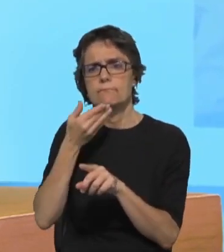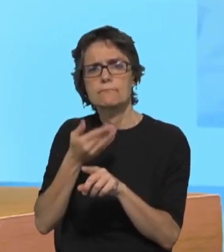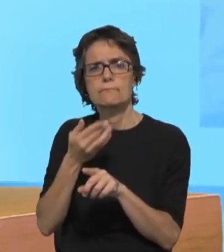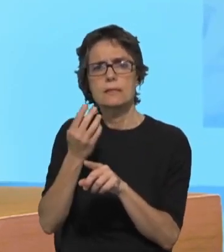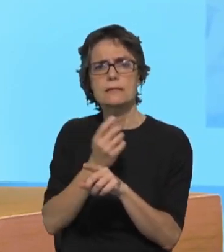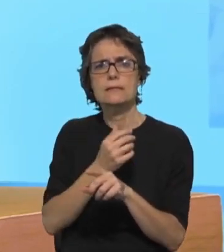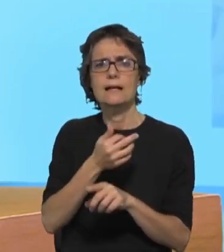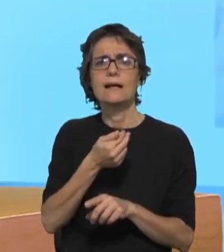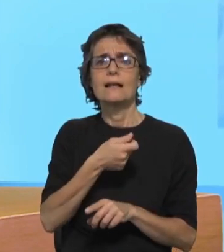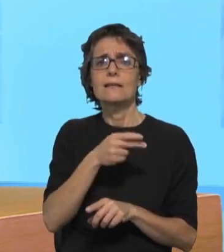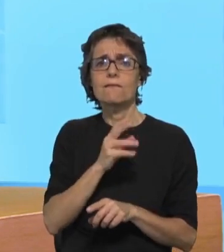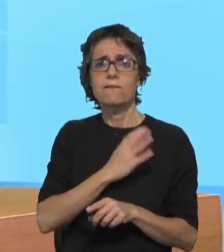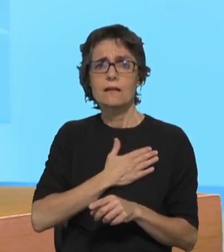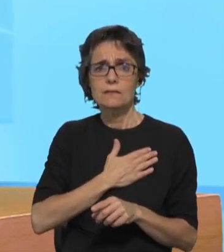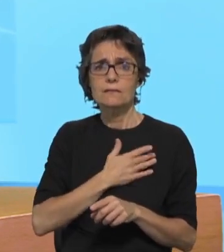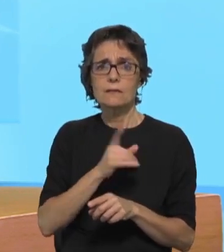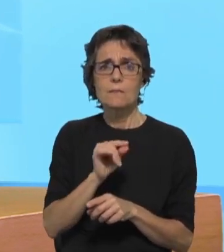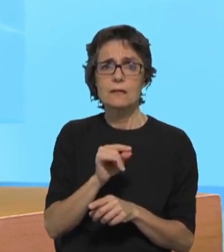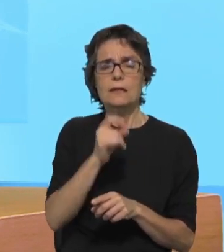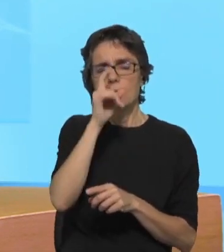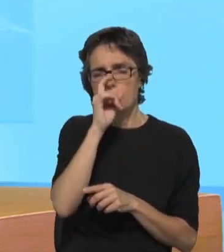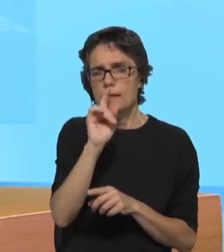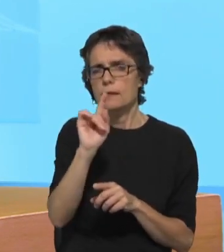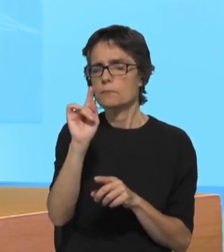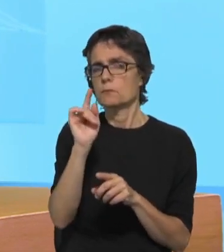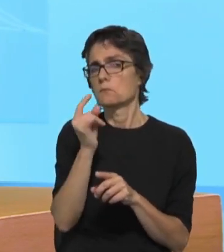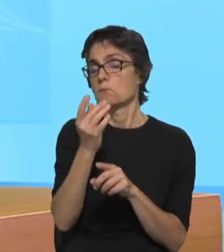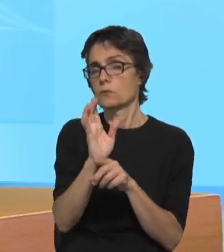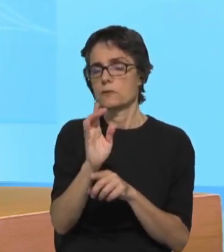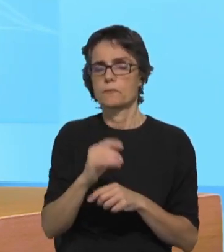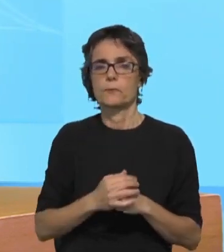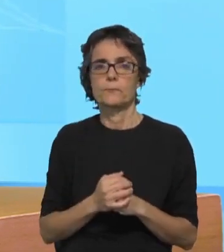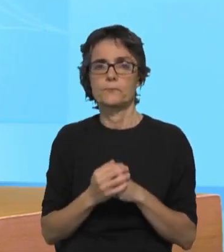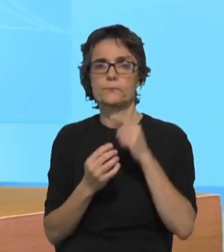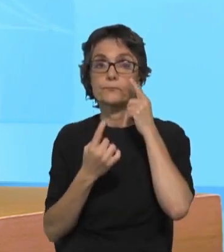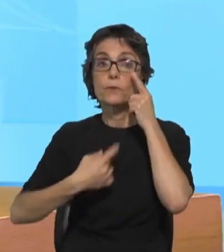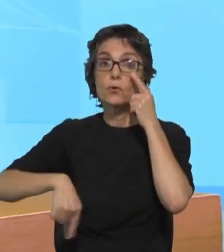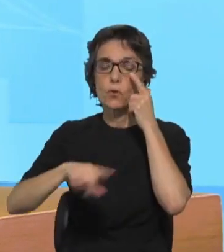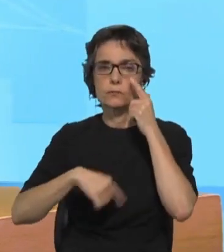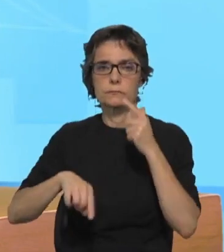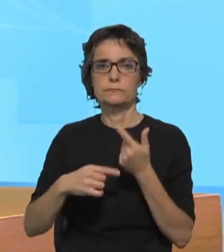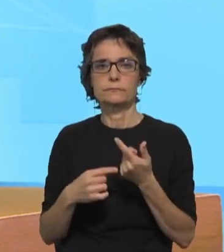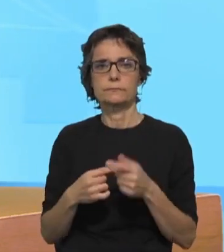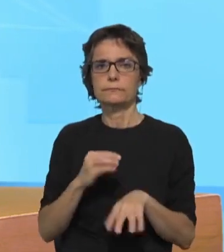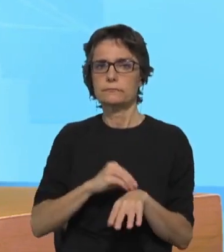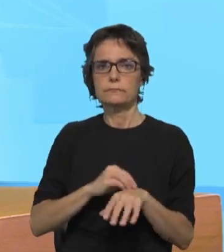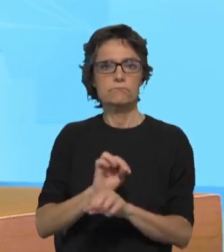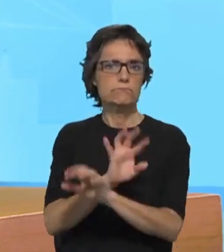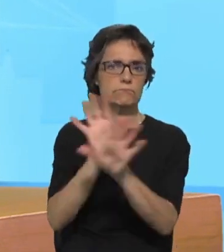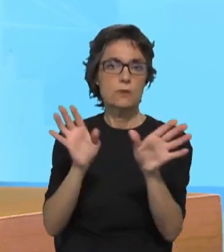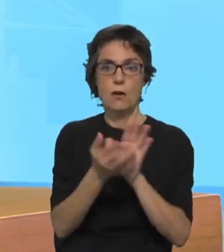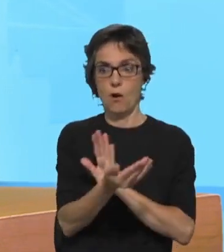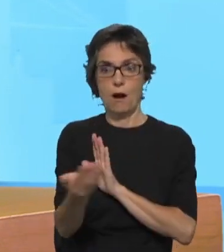Enfim, recorde-se um facto tão simples quanto este. Nós temos o testemunho claro